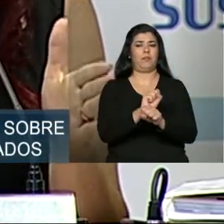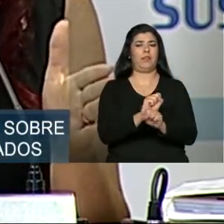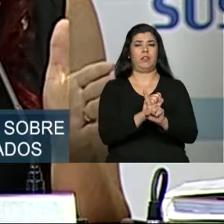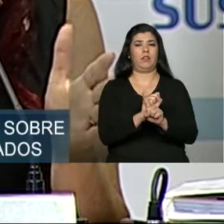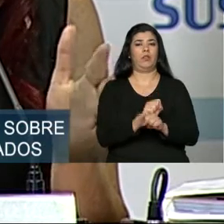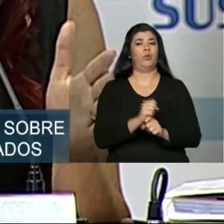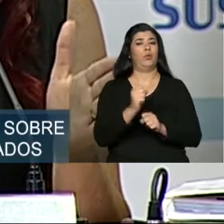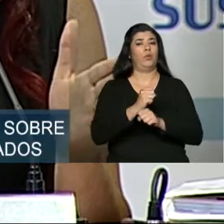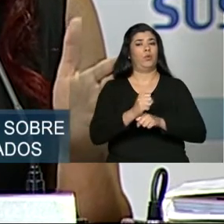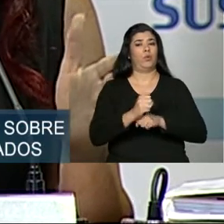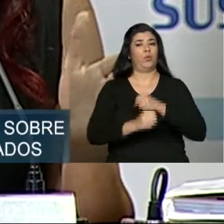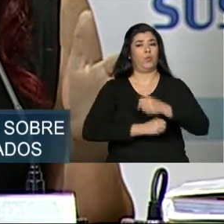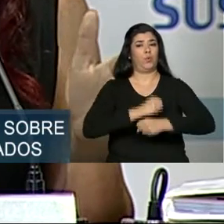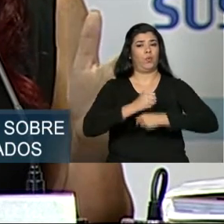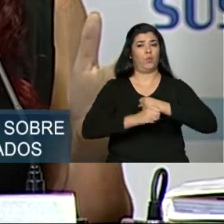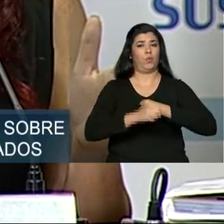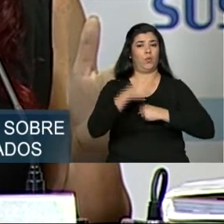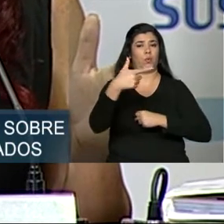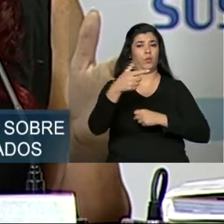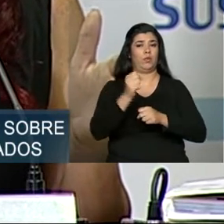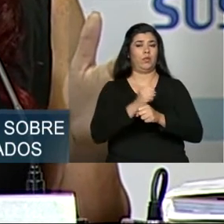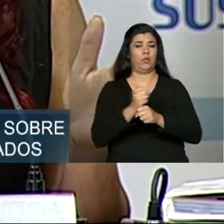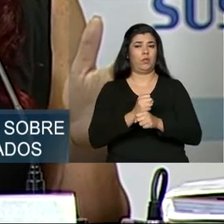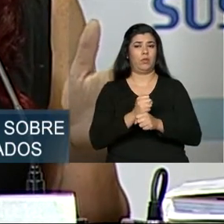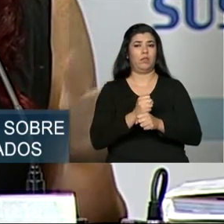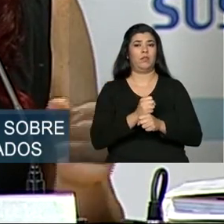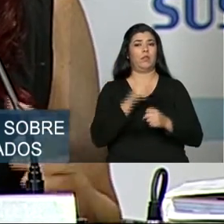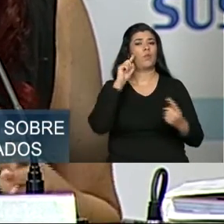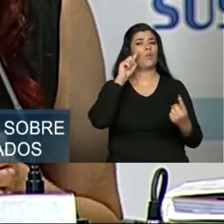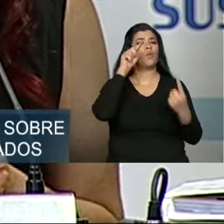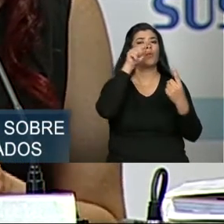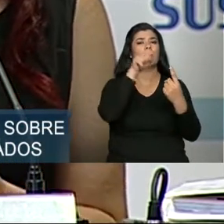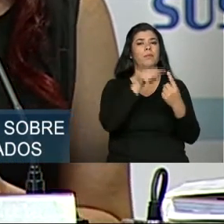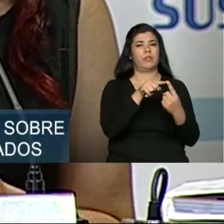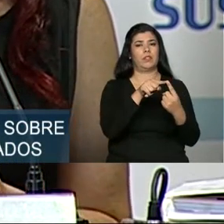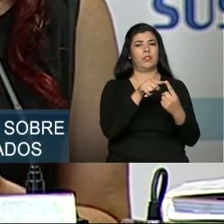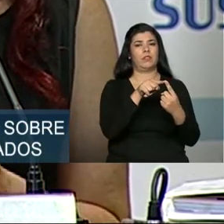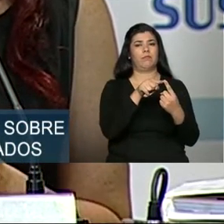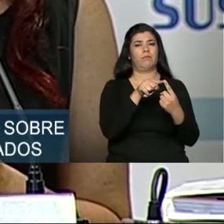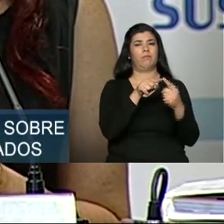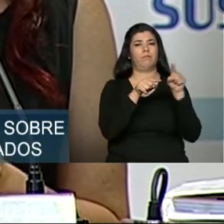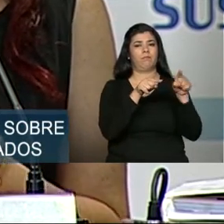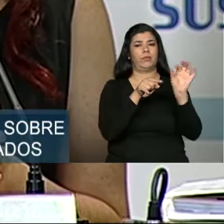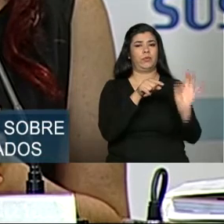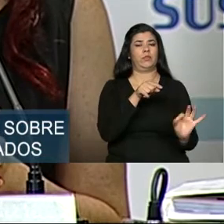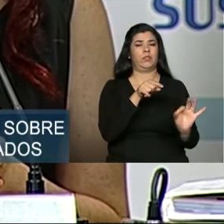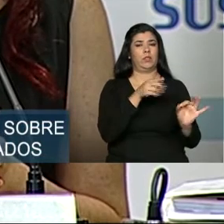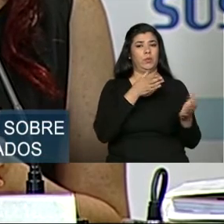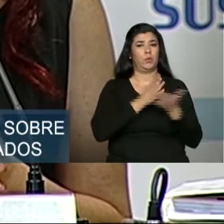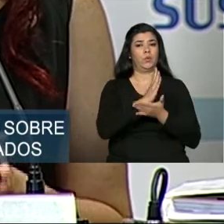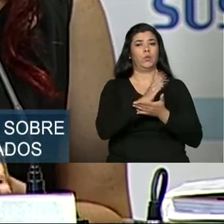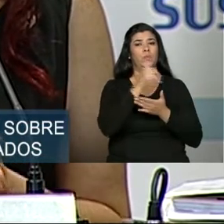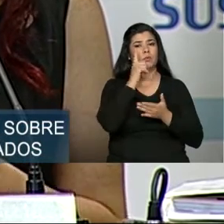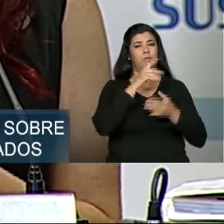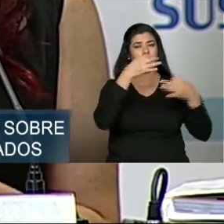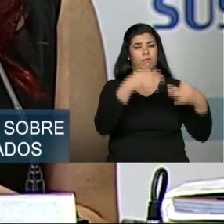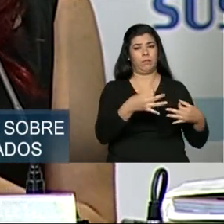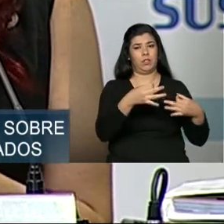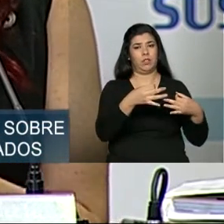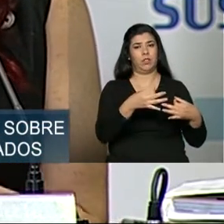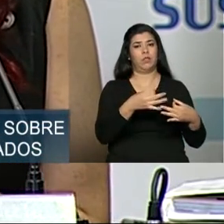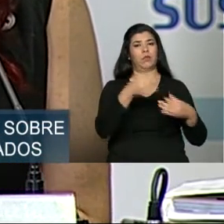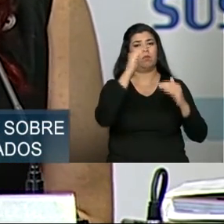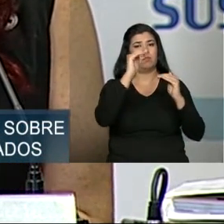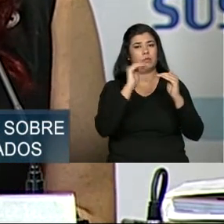dois anos, há uma redução gradativa das metas. Então, nós temos um bom resultado